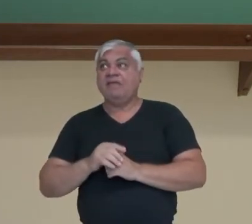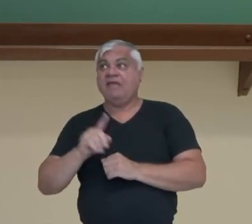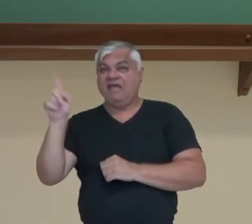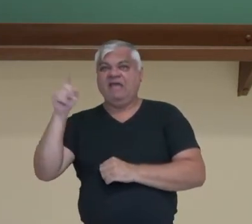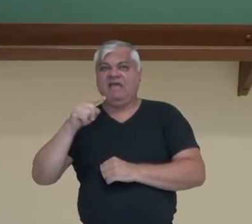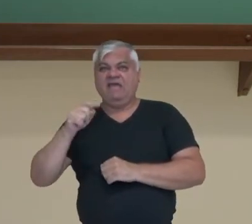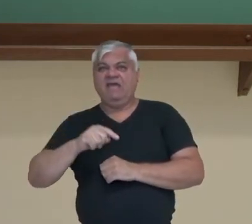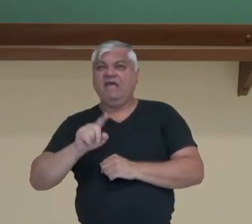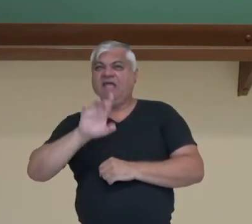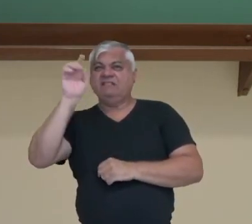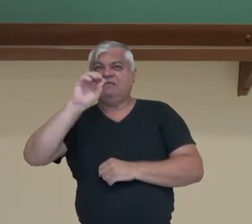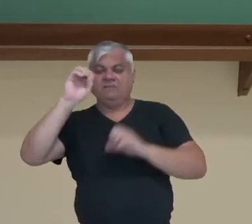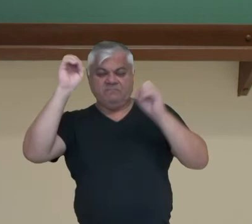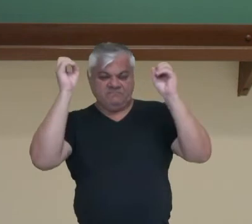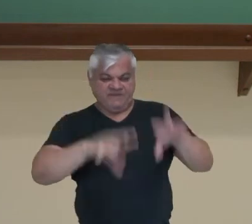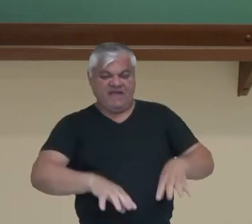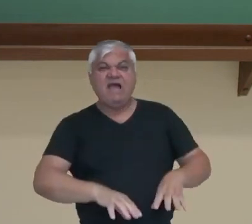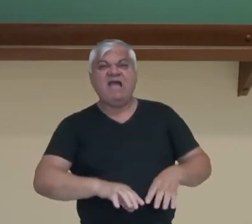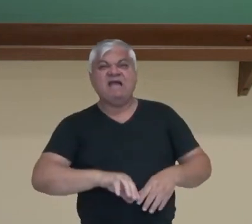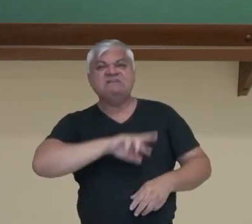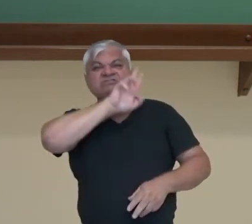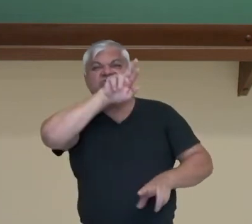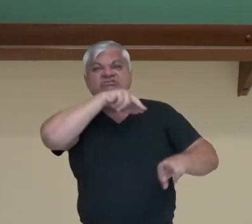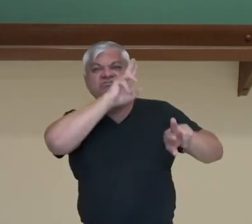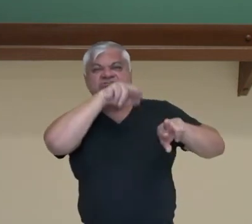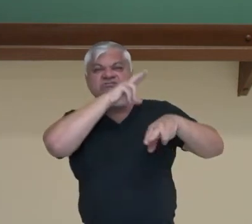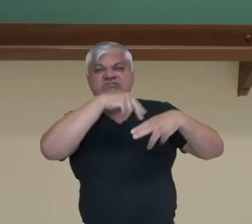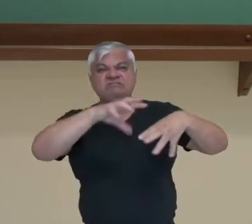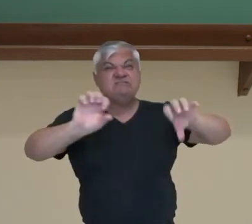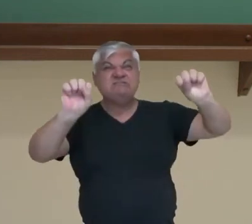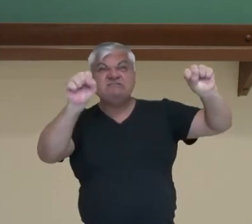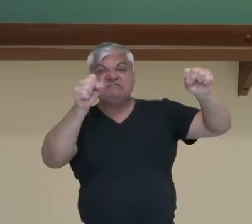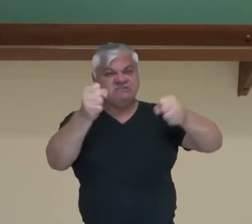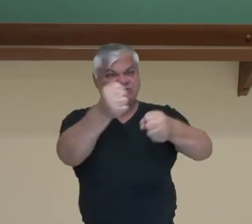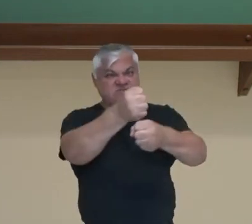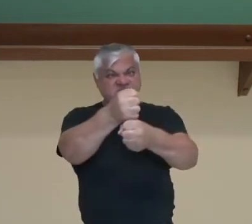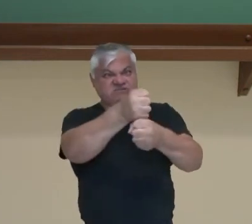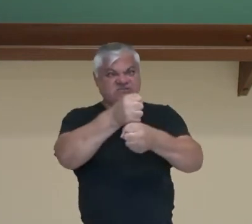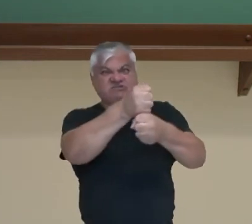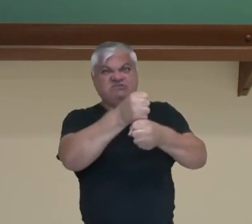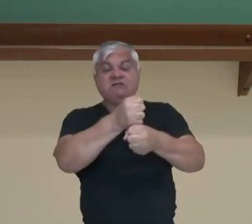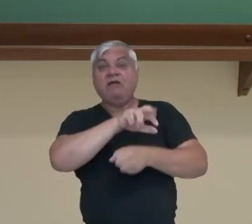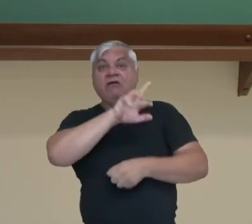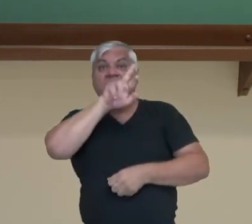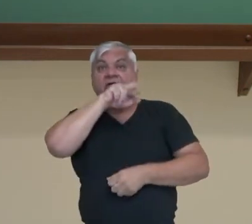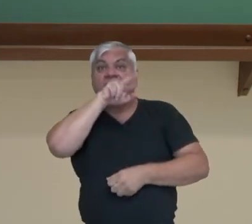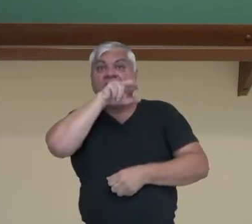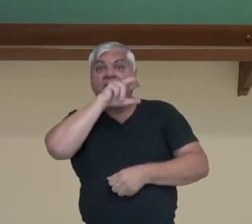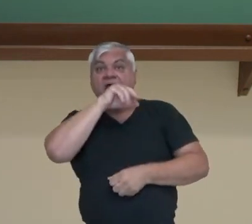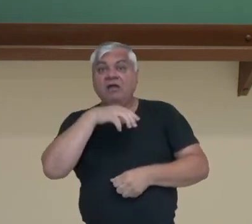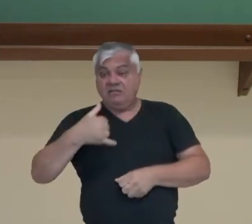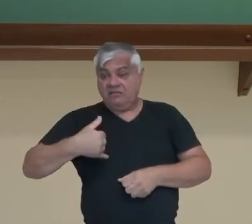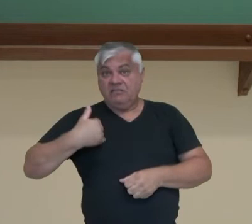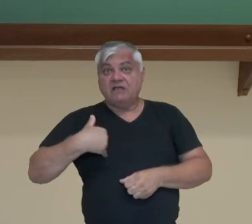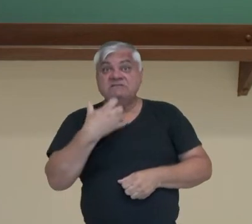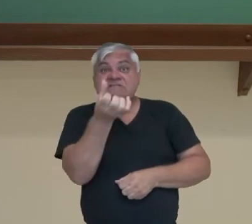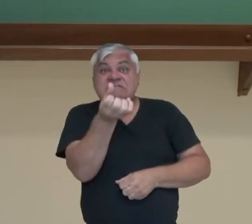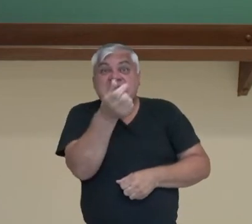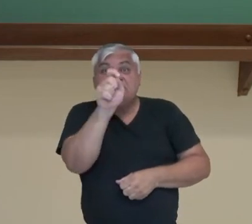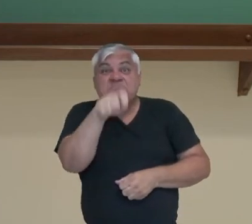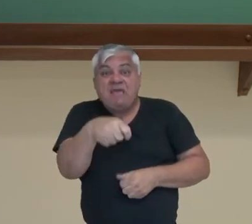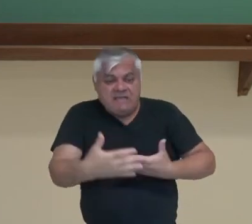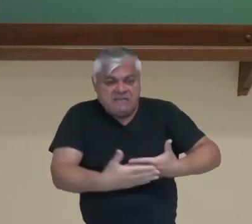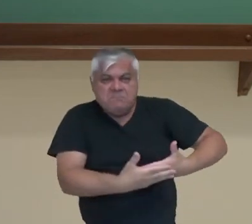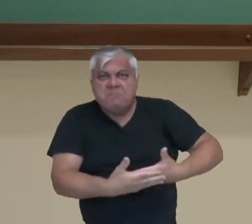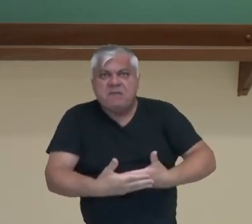O Hércules achou que era de brinquedo, pegou e já estrangulou as duas serpentes. Isso, o menino tem 6 meses de idade. Você tem ideia